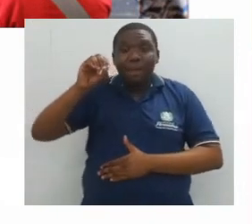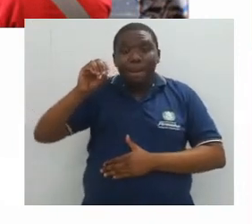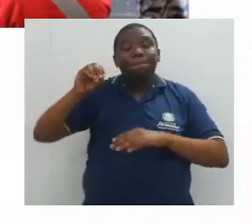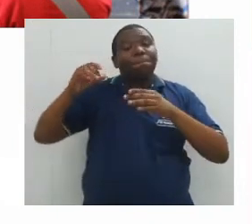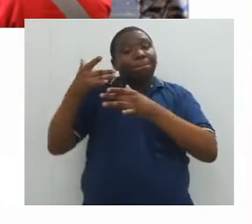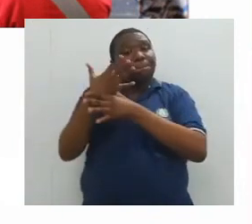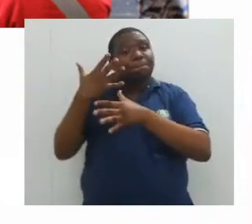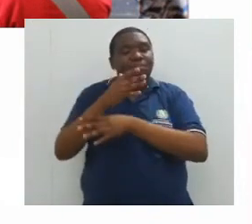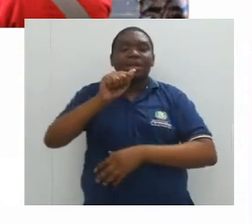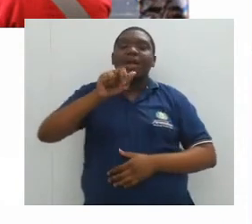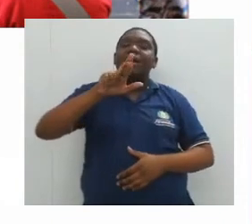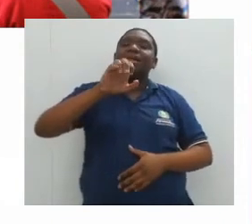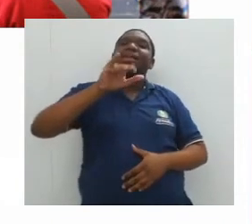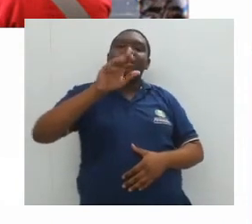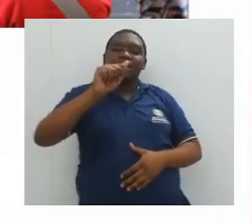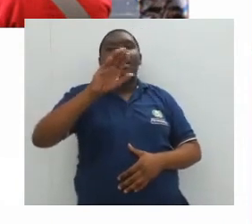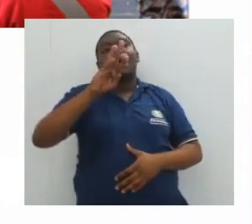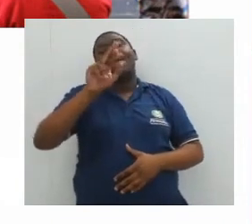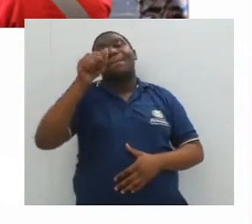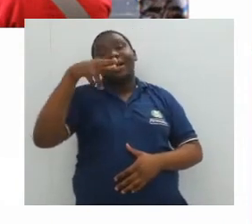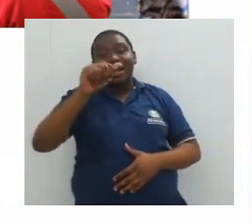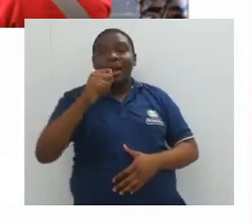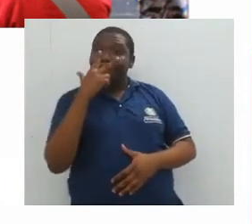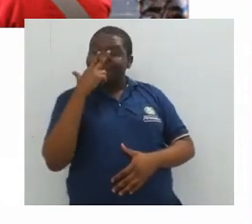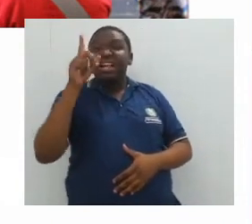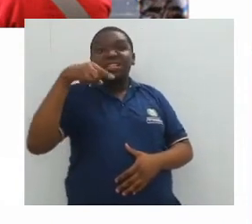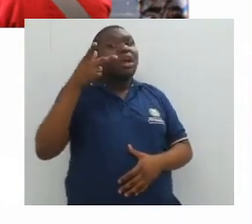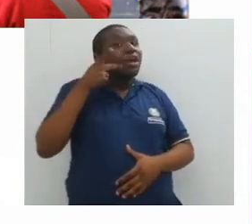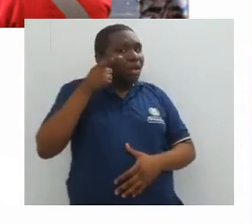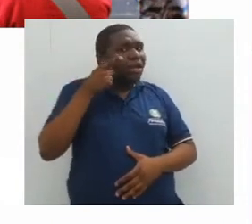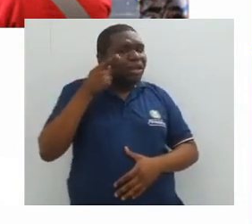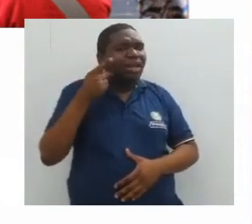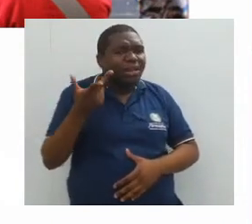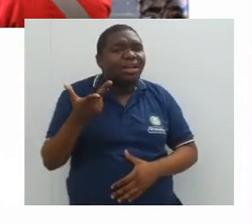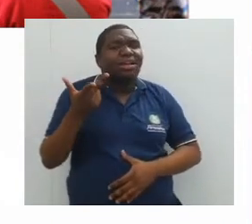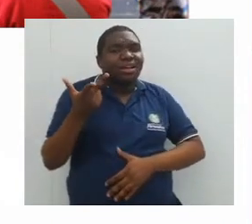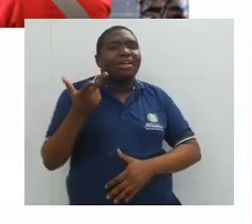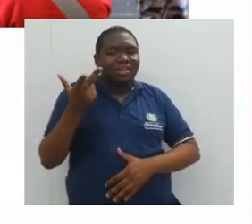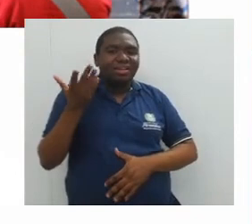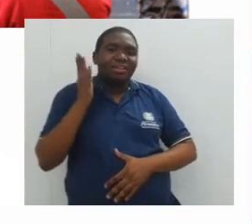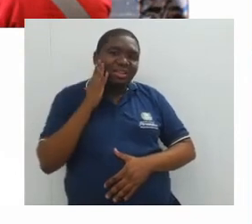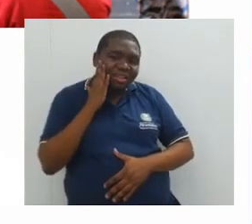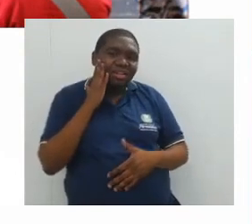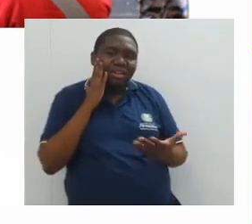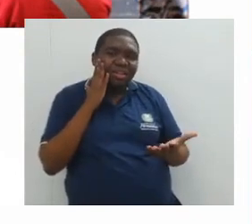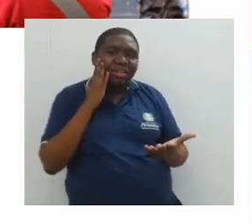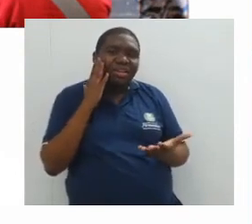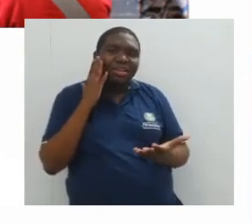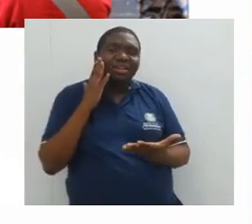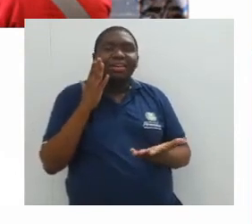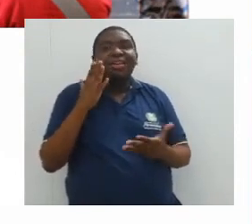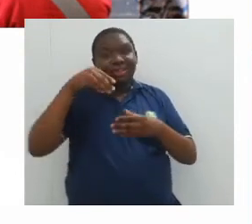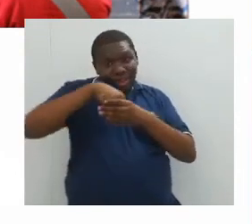Areia Branca. Acho que é na Paraíba, se eu não me engano, né? Então, passou de ser uma das danças que é utilizada dentro